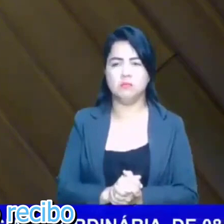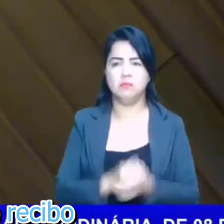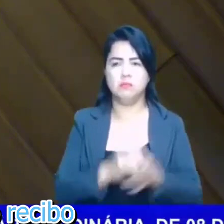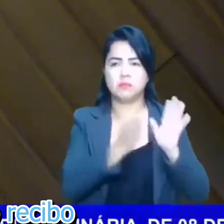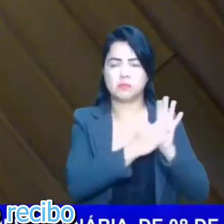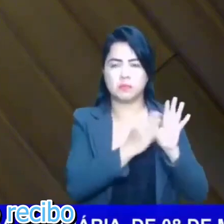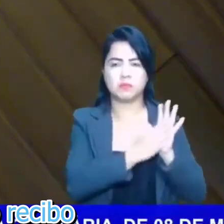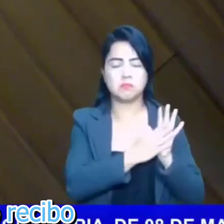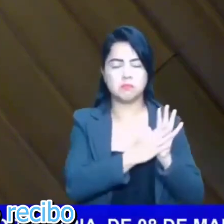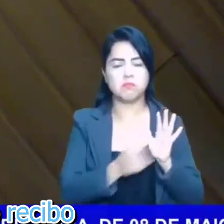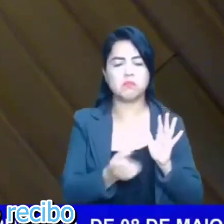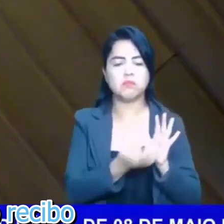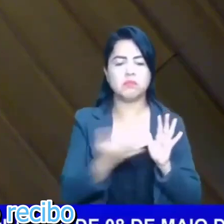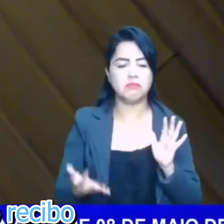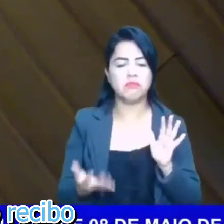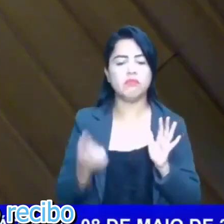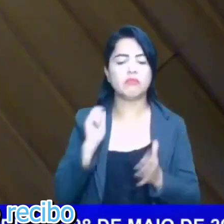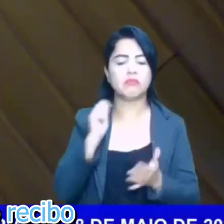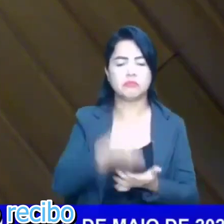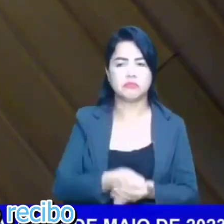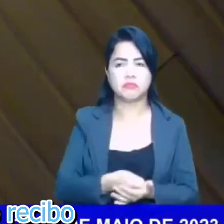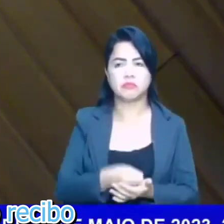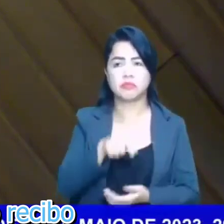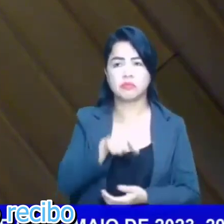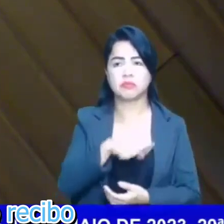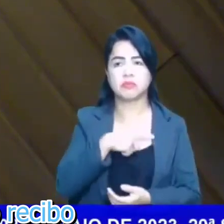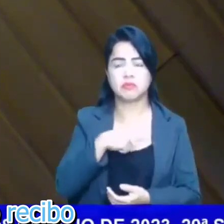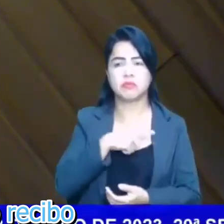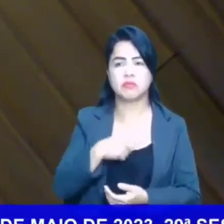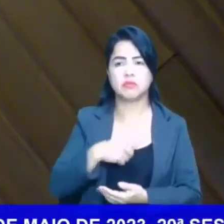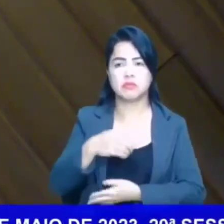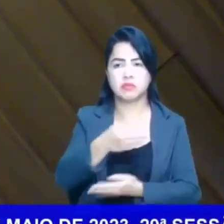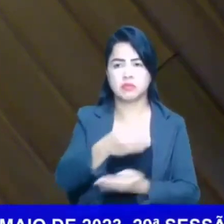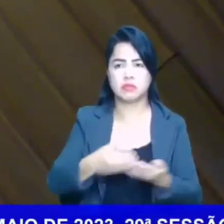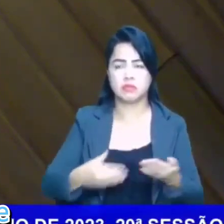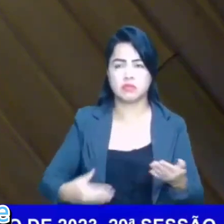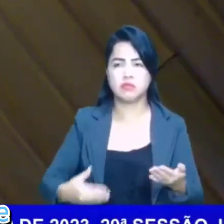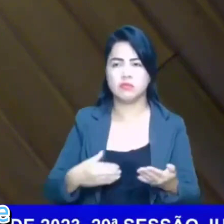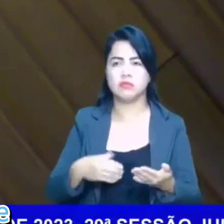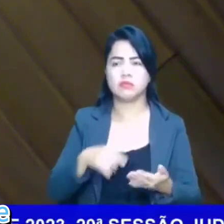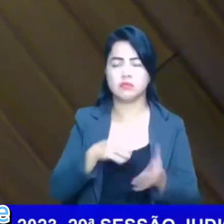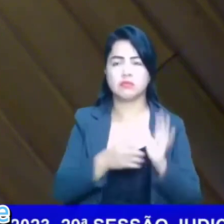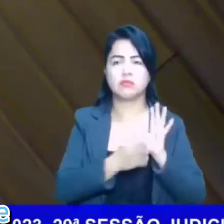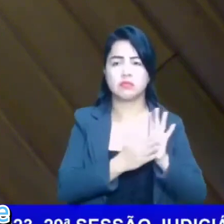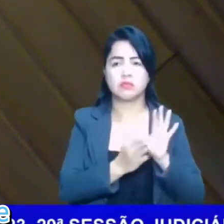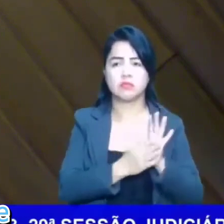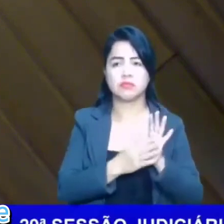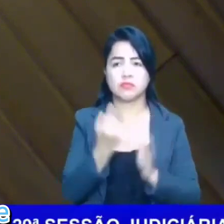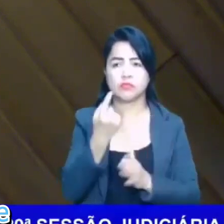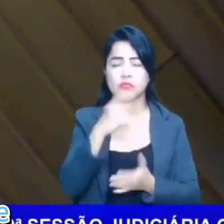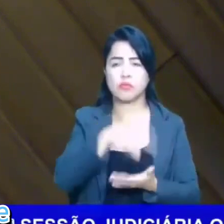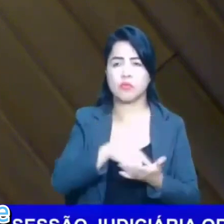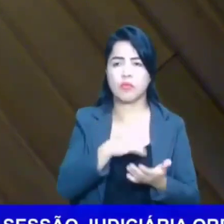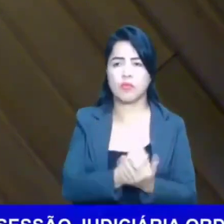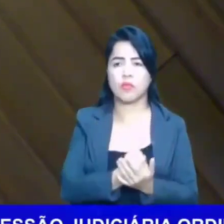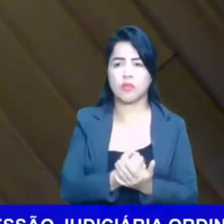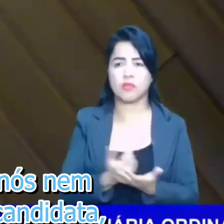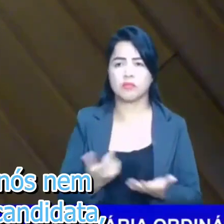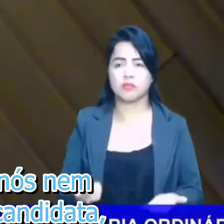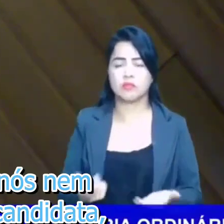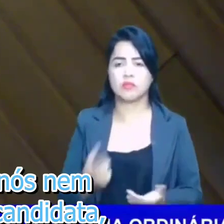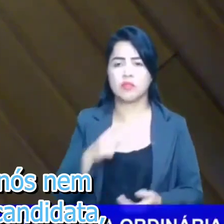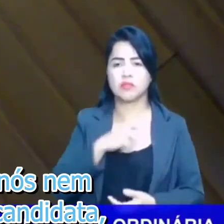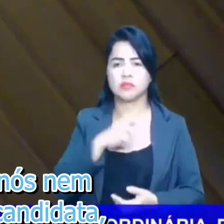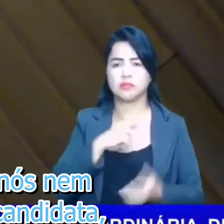comprove a despesa que foi realizada. E, nesse caso, o recibo que foi apresentado é um documento idôneo.